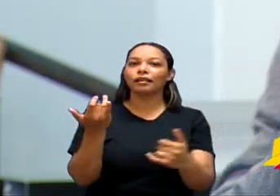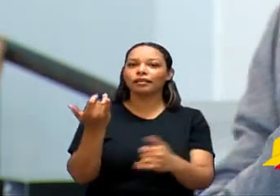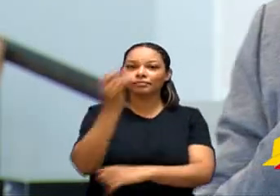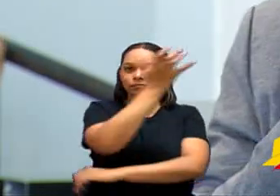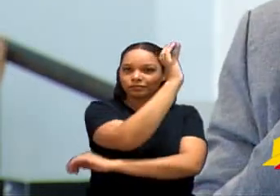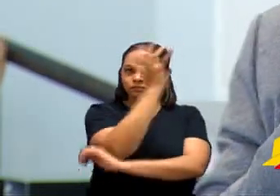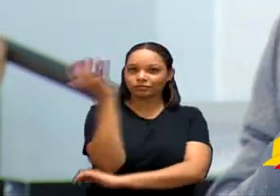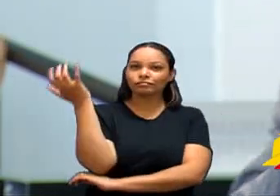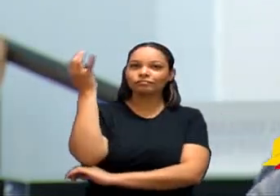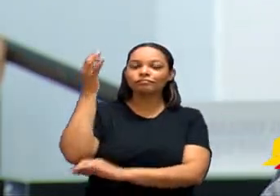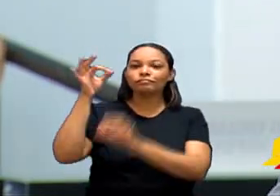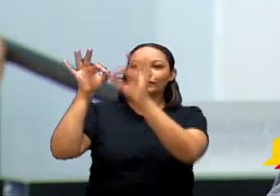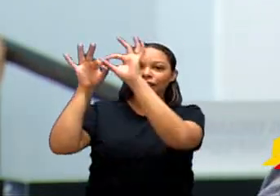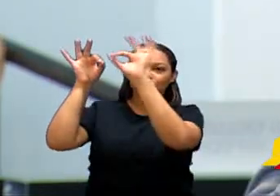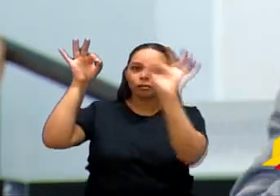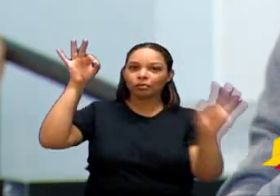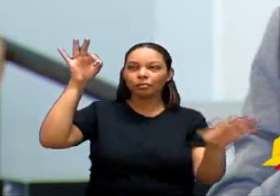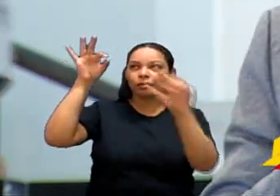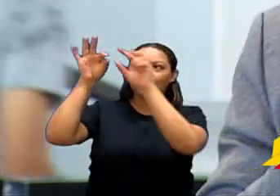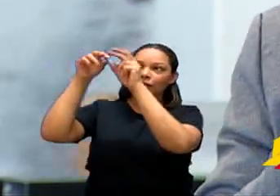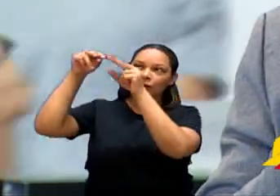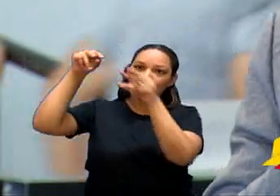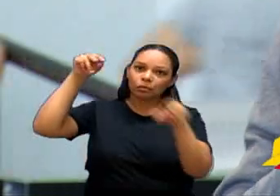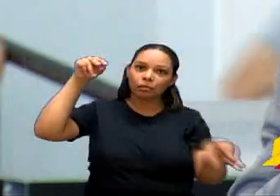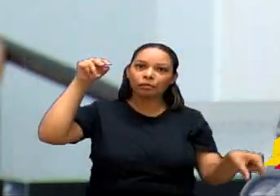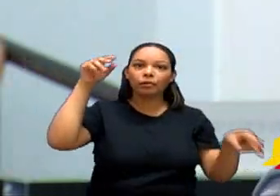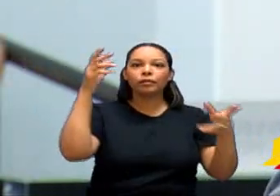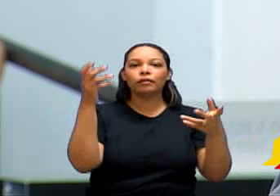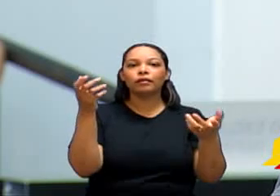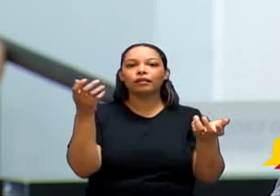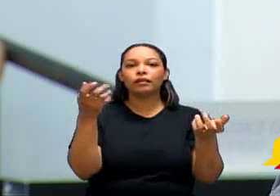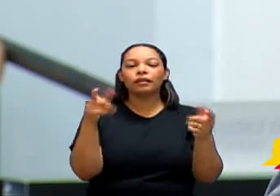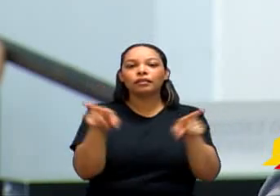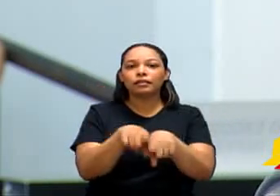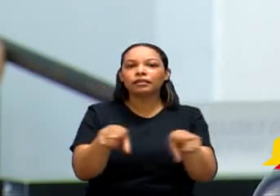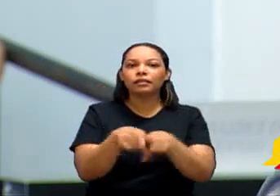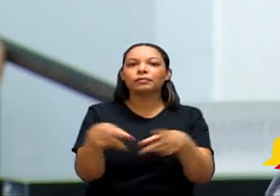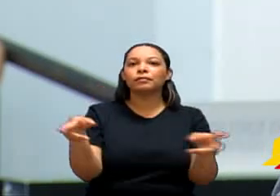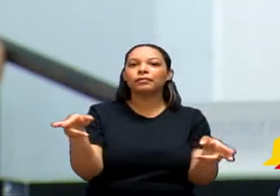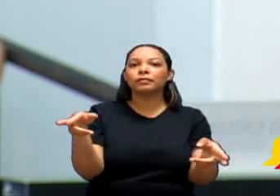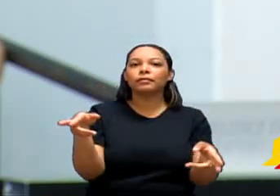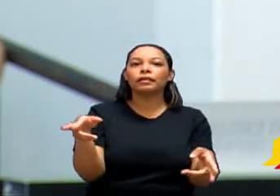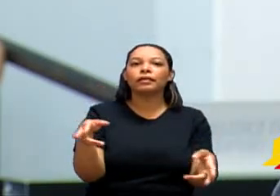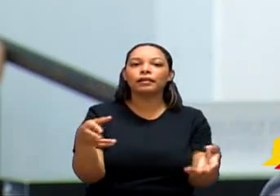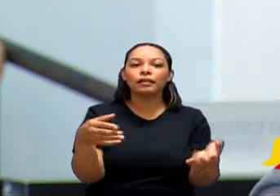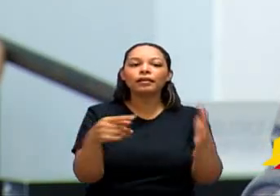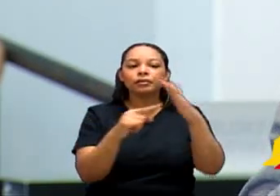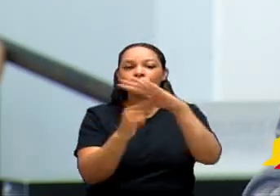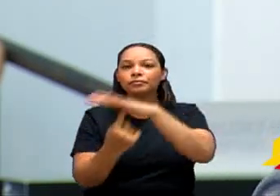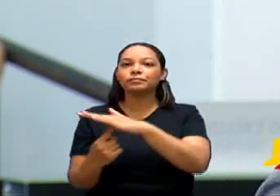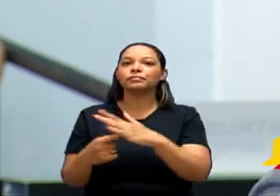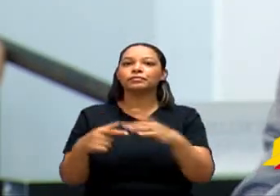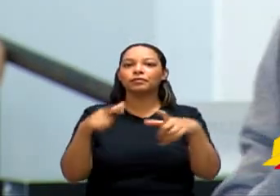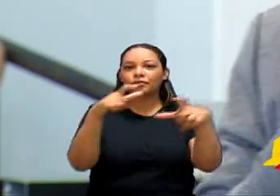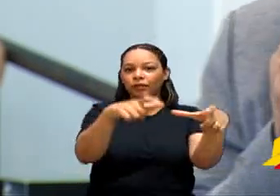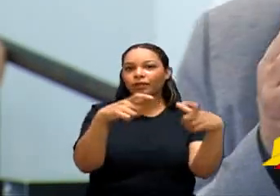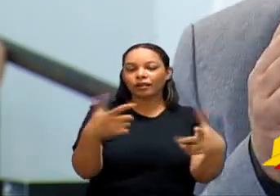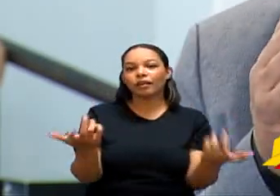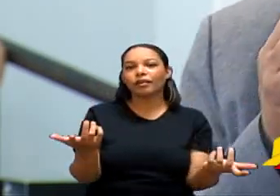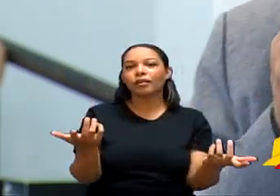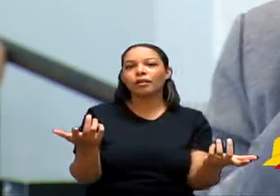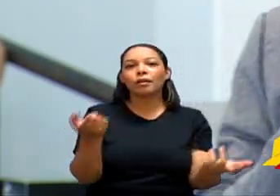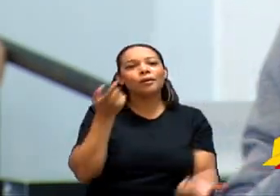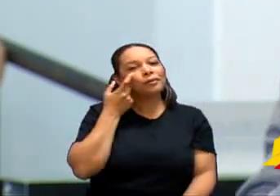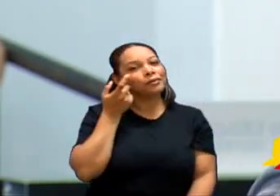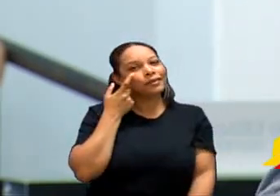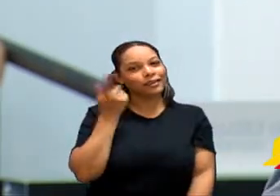um parque, colocar uma praça de alimentação também junto, integrada ali com a Feira da Barganha. Olha que lazer que a família vai passar o final de